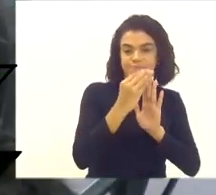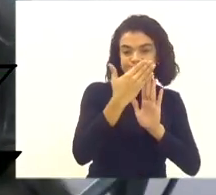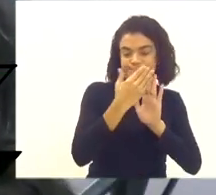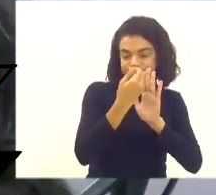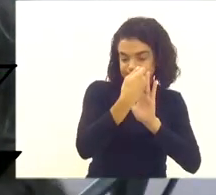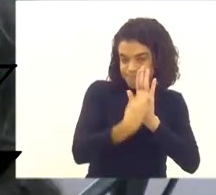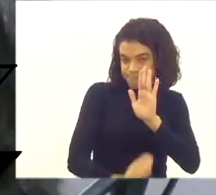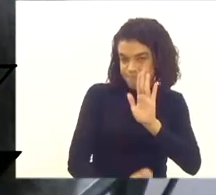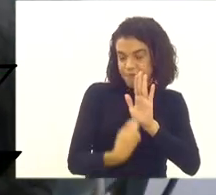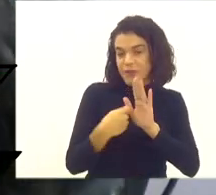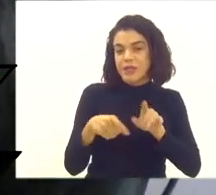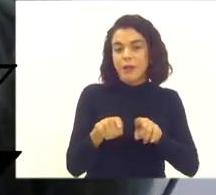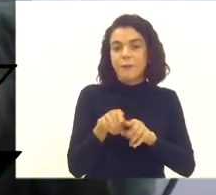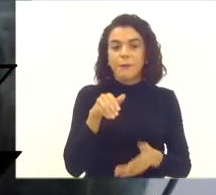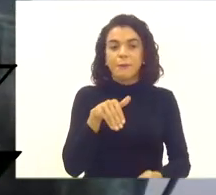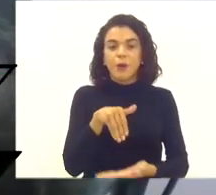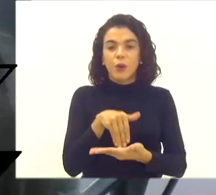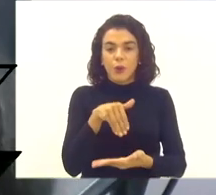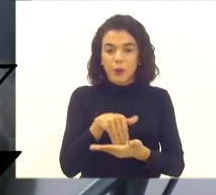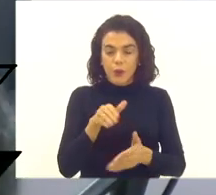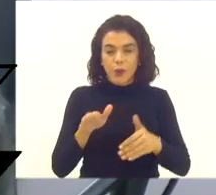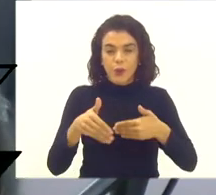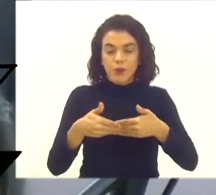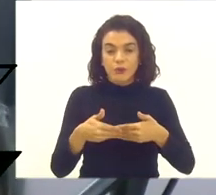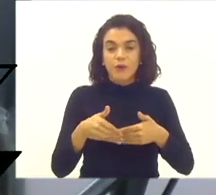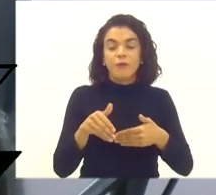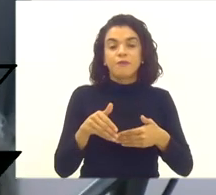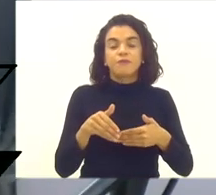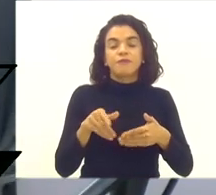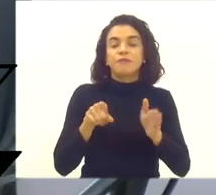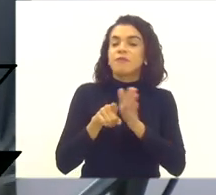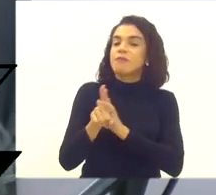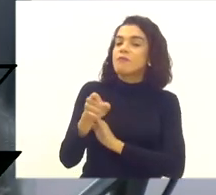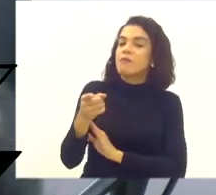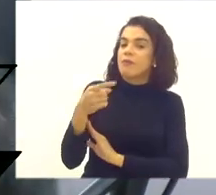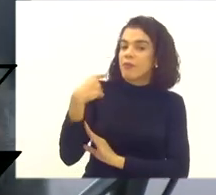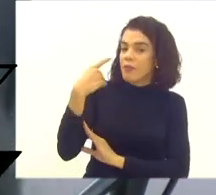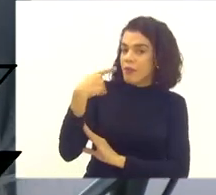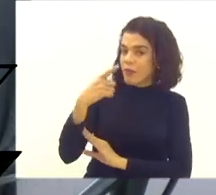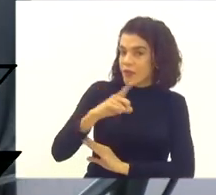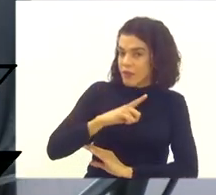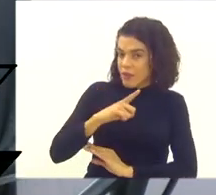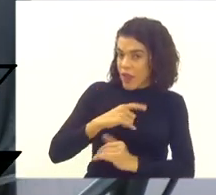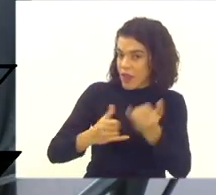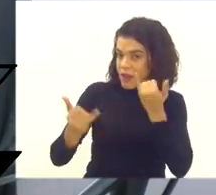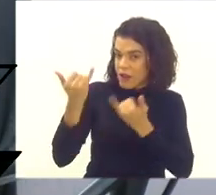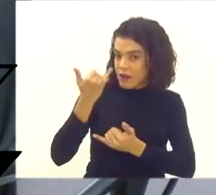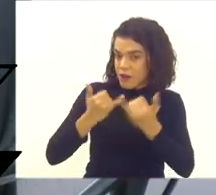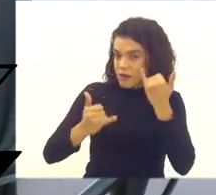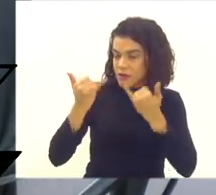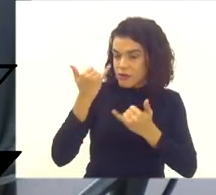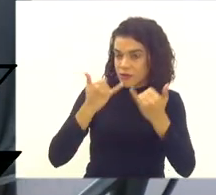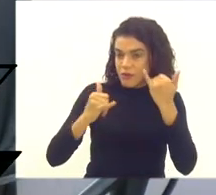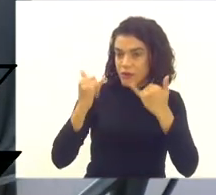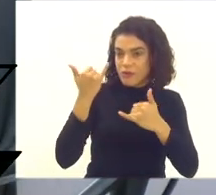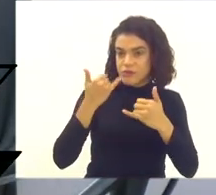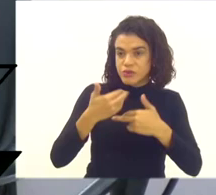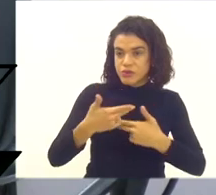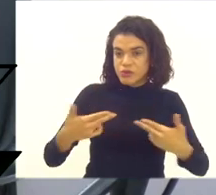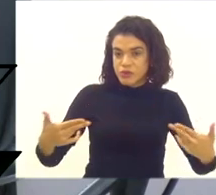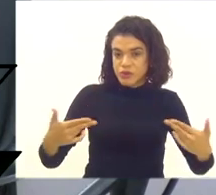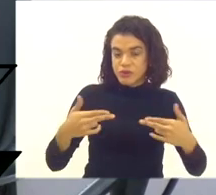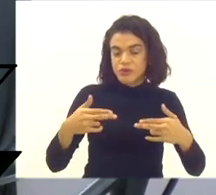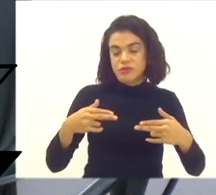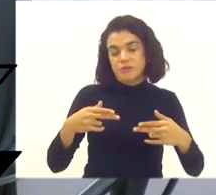e por último né é perguntar a senhora se tem notícia já que a gente tá falando de